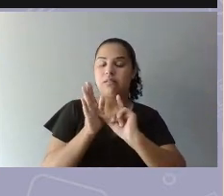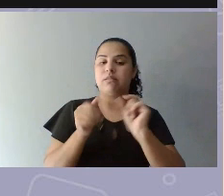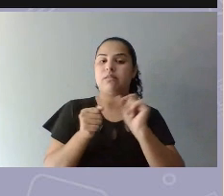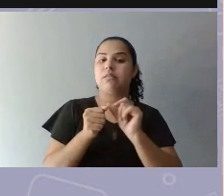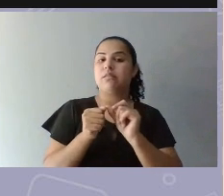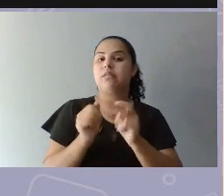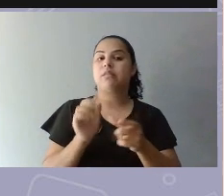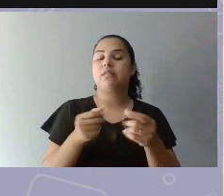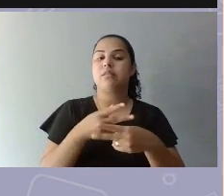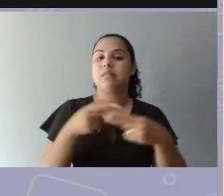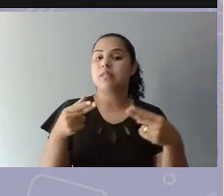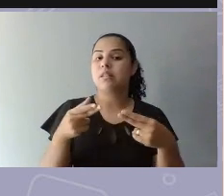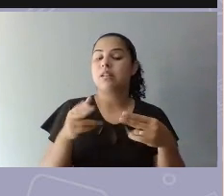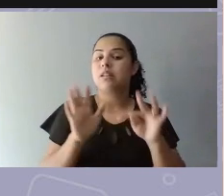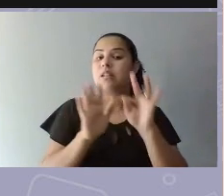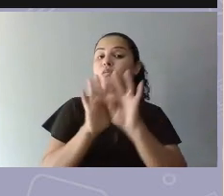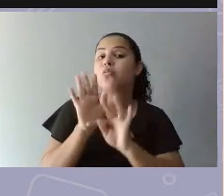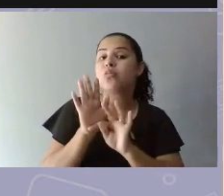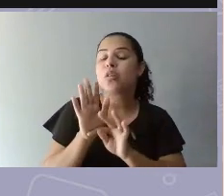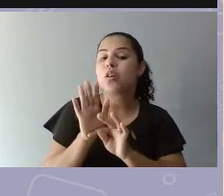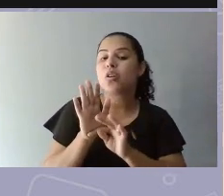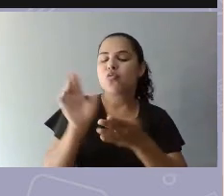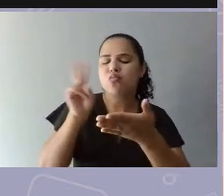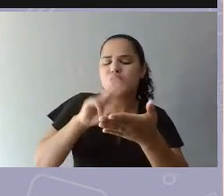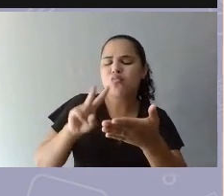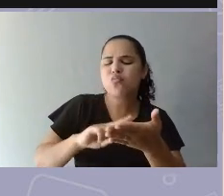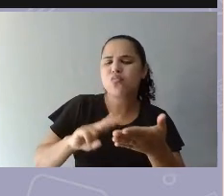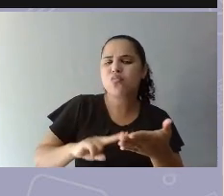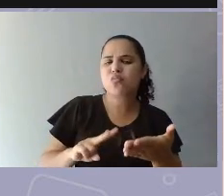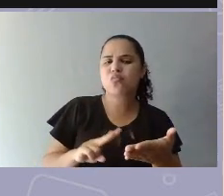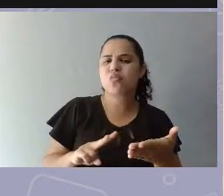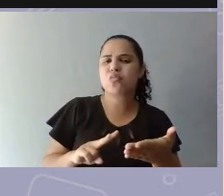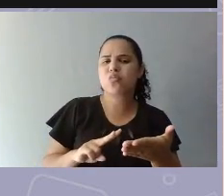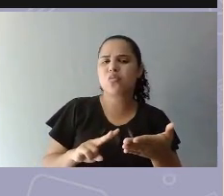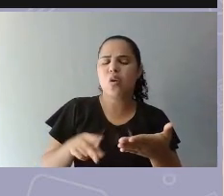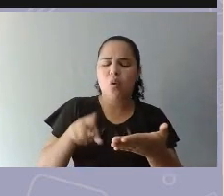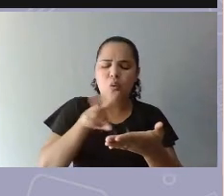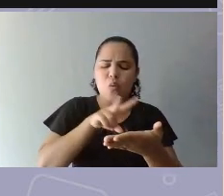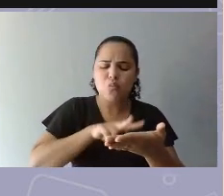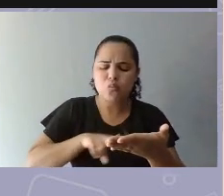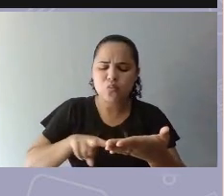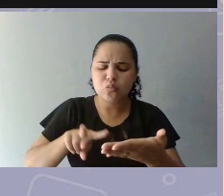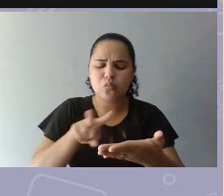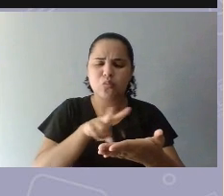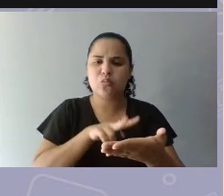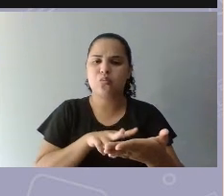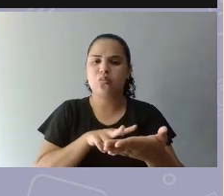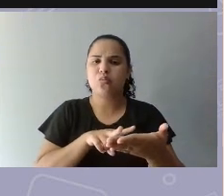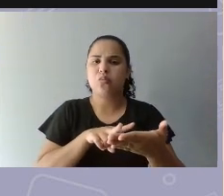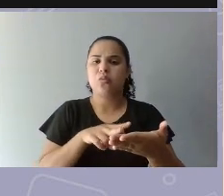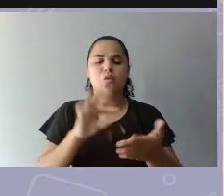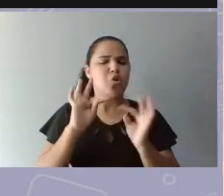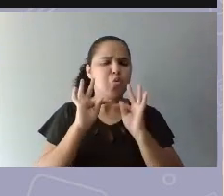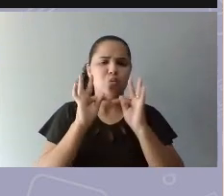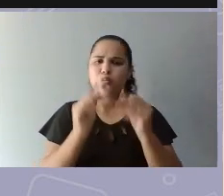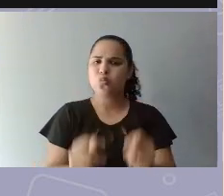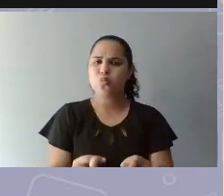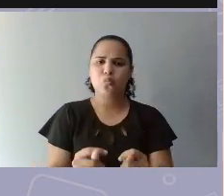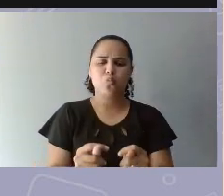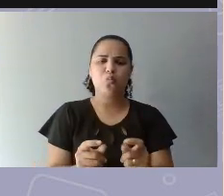propriamente dito dá uma olhada geral no panorama aquela olhada panorâmica assim na questão aquela olhada geral